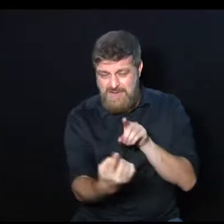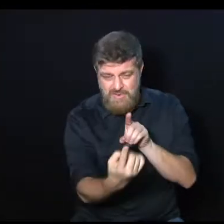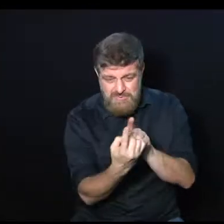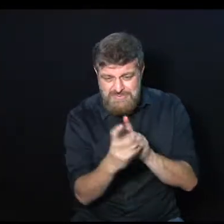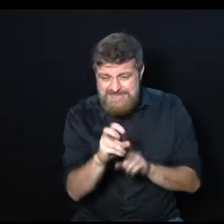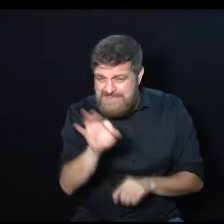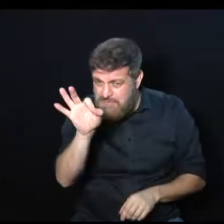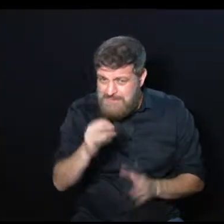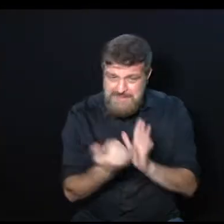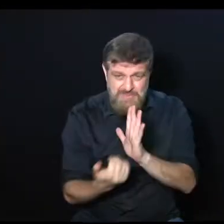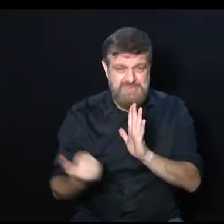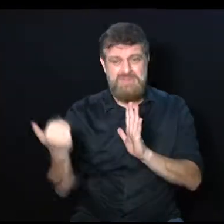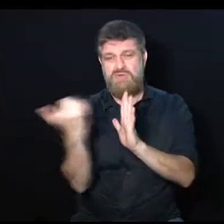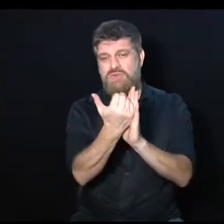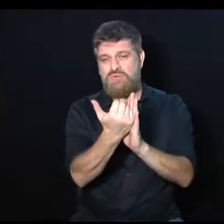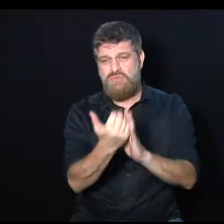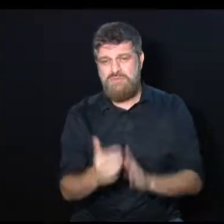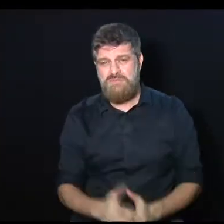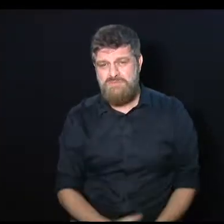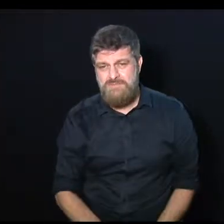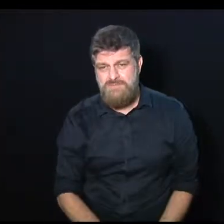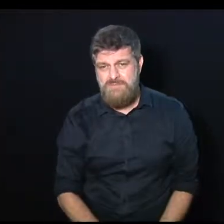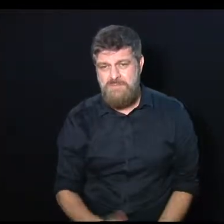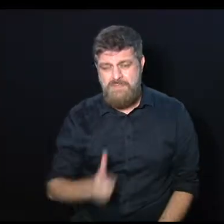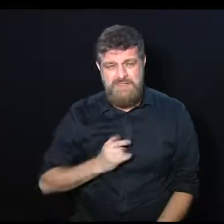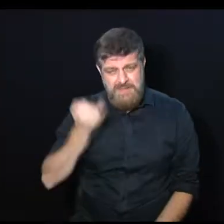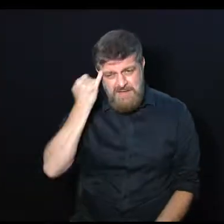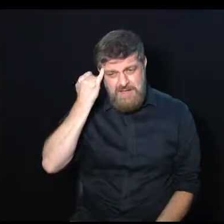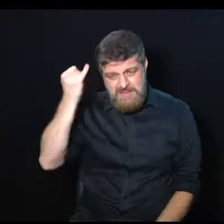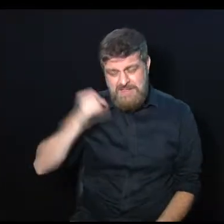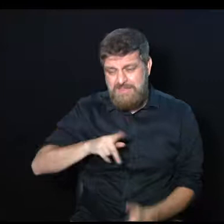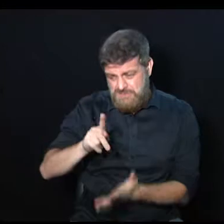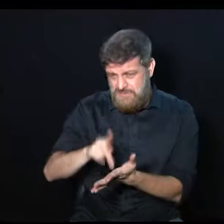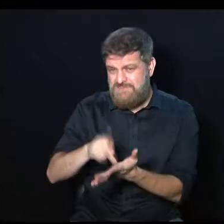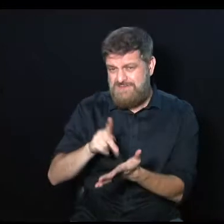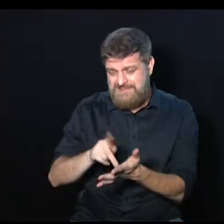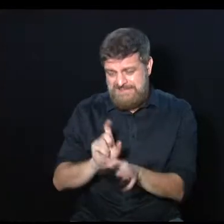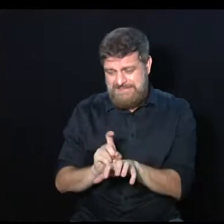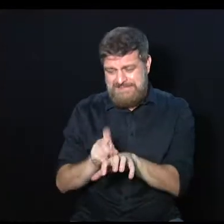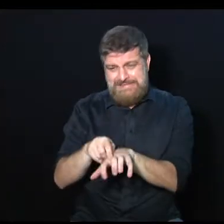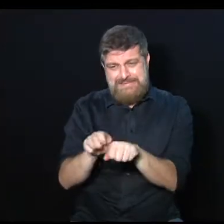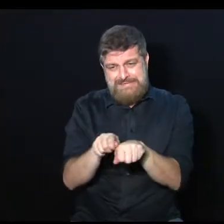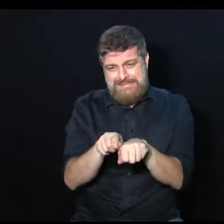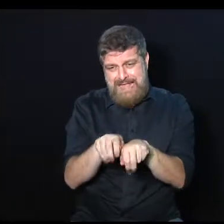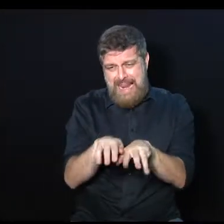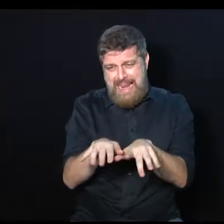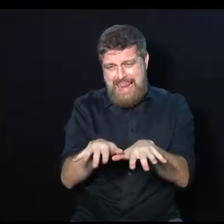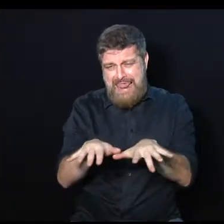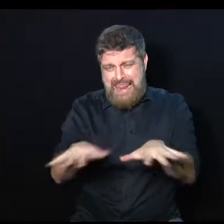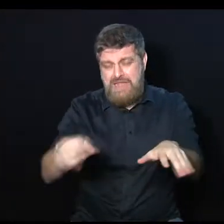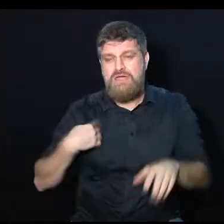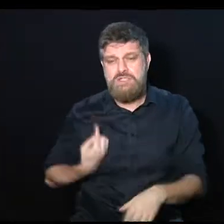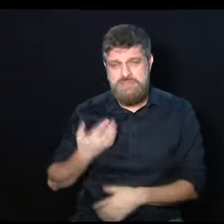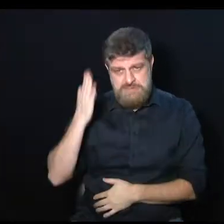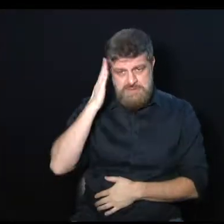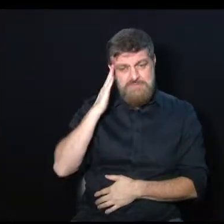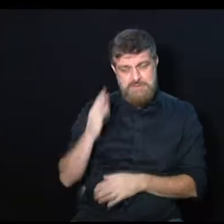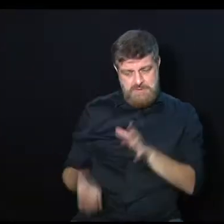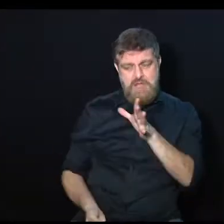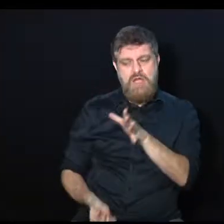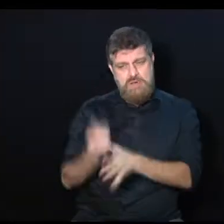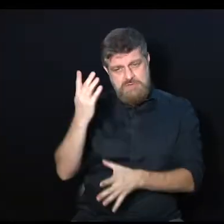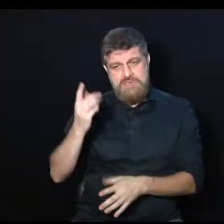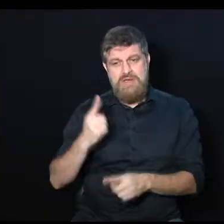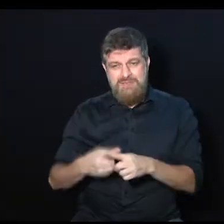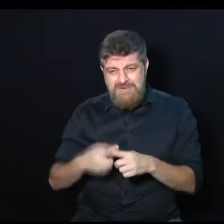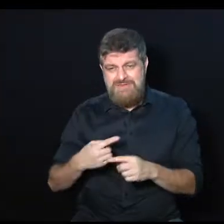50%. Tá? Então, para vocês terem uma ideia, quer dizer, realmente é uma infestação que a gente já tinha ideia de que isso ia acontecer por causa